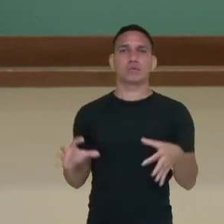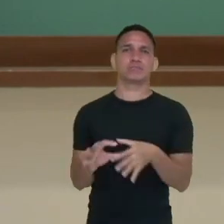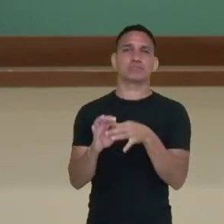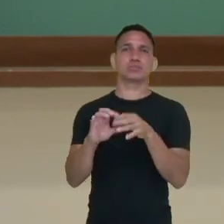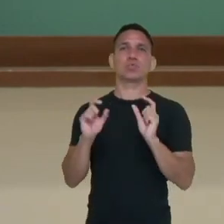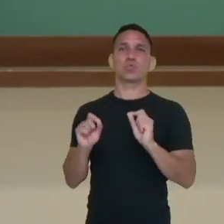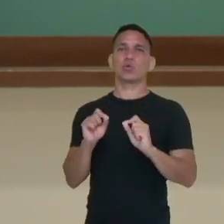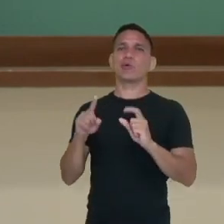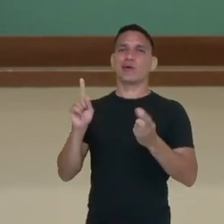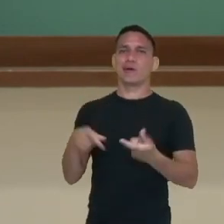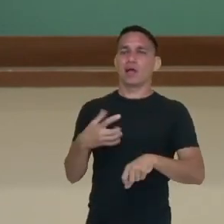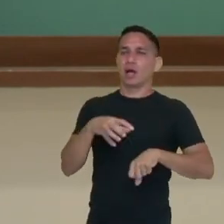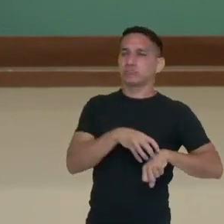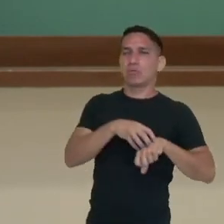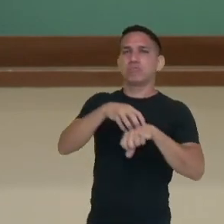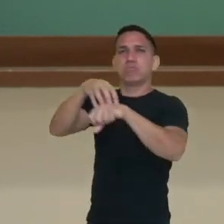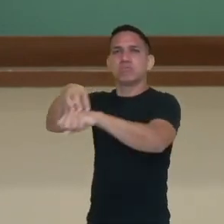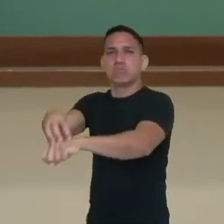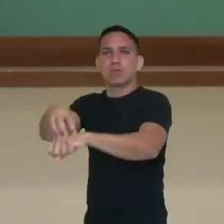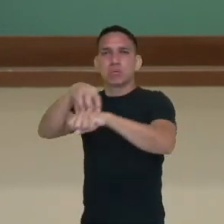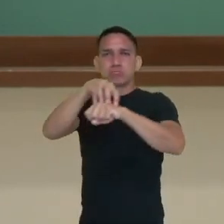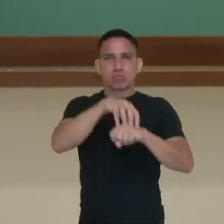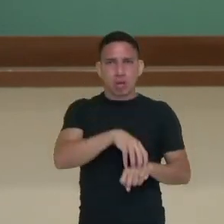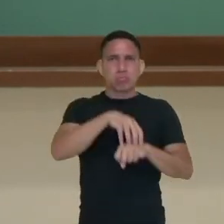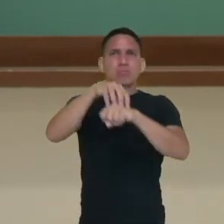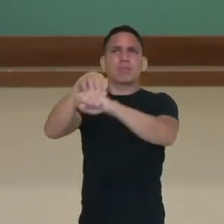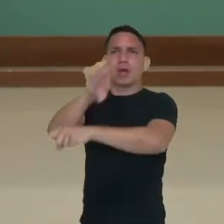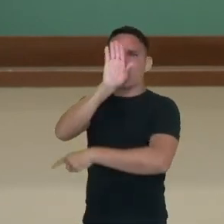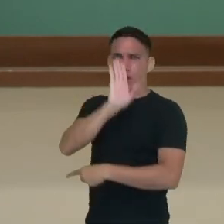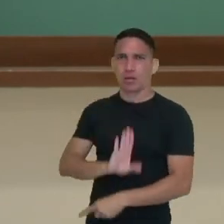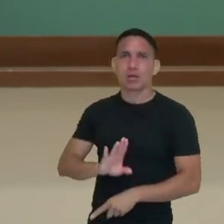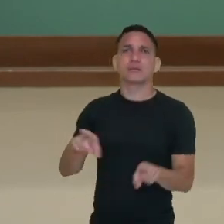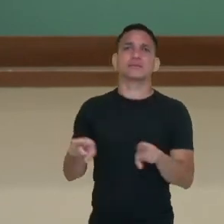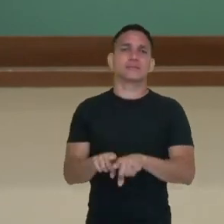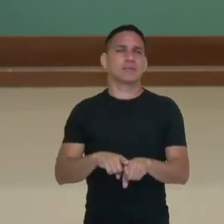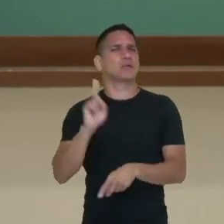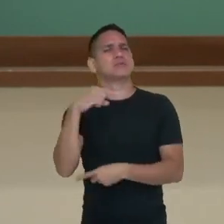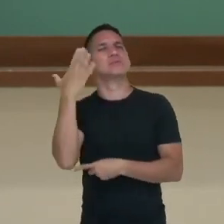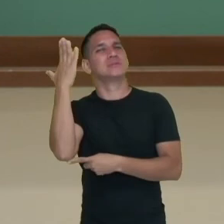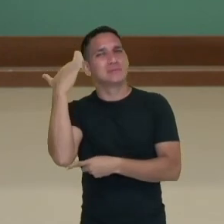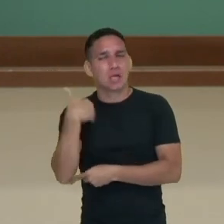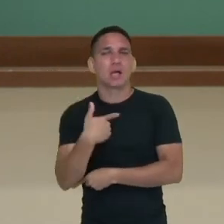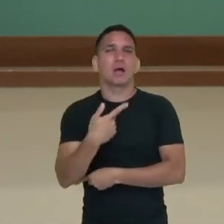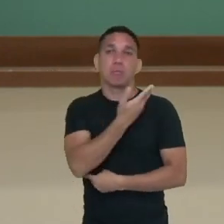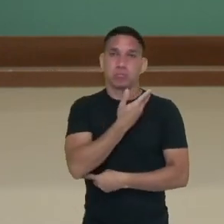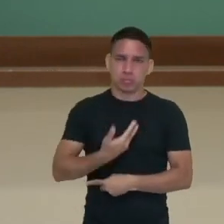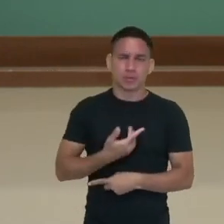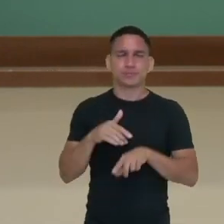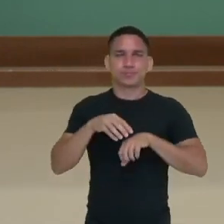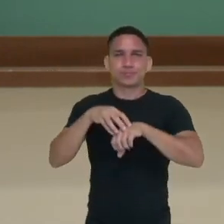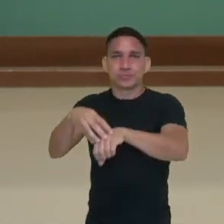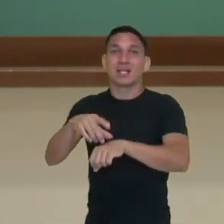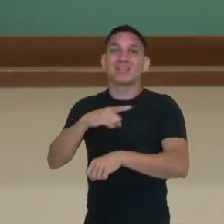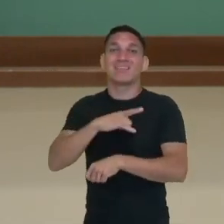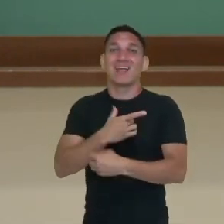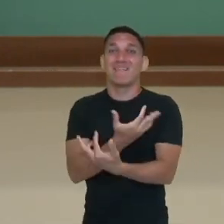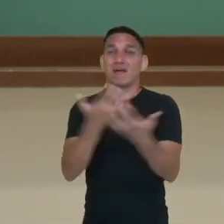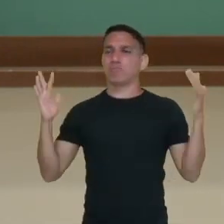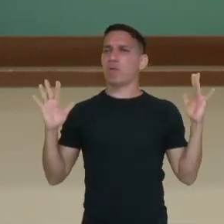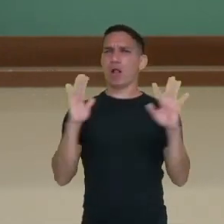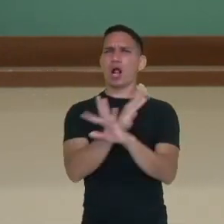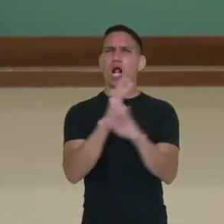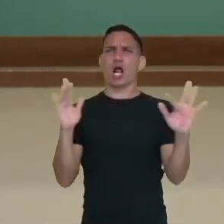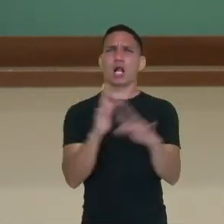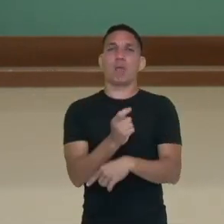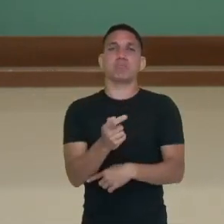de transporte público, né? Sabemos que as grandes cidades, né, tem muita gente para poucos ônibus, por exemplo.